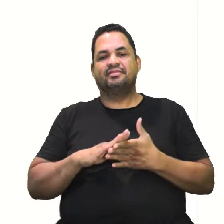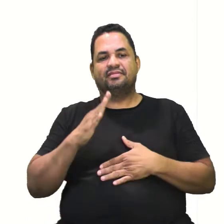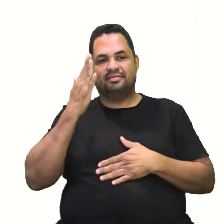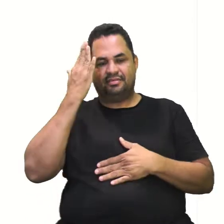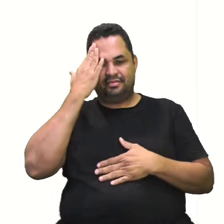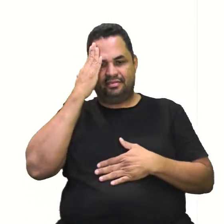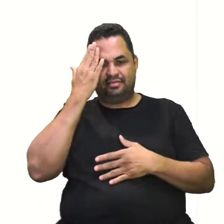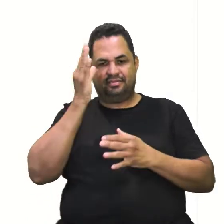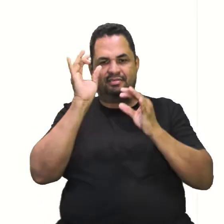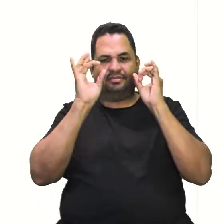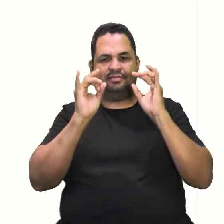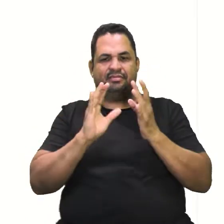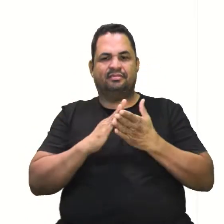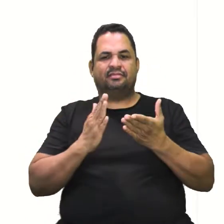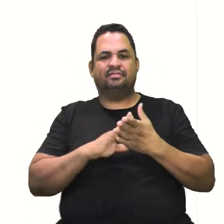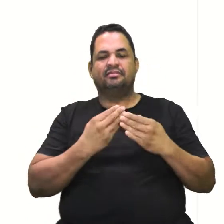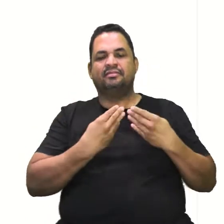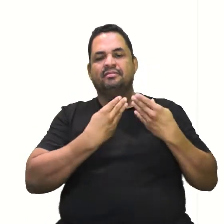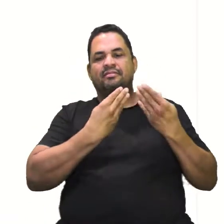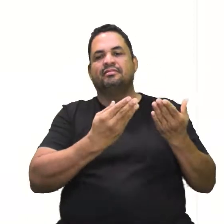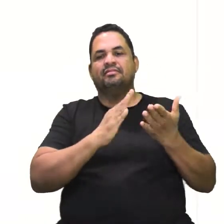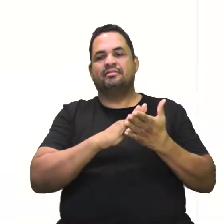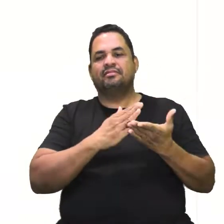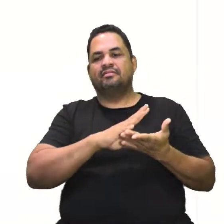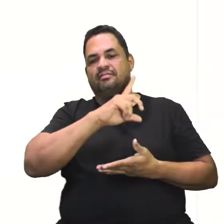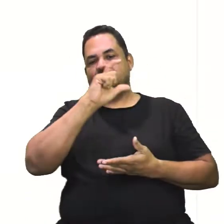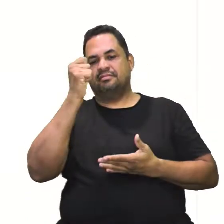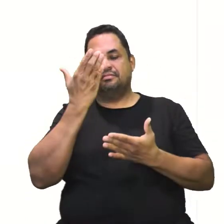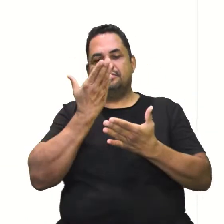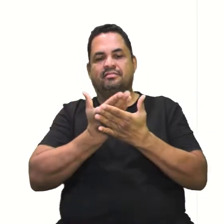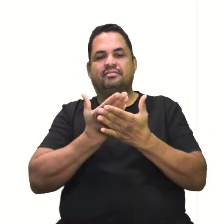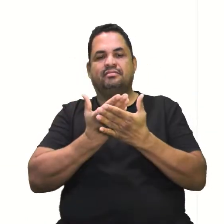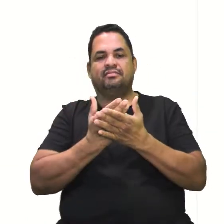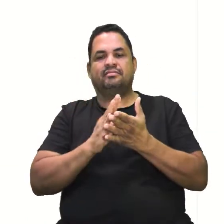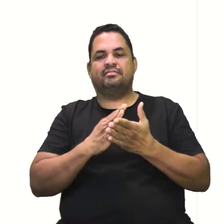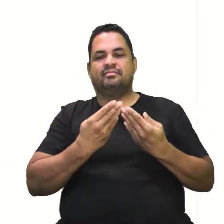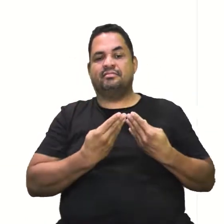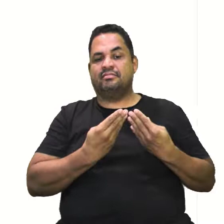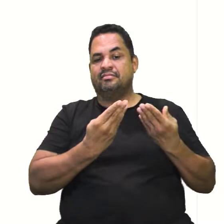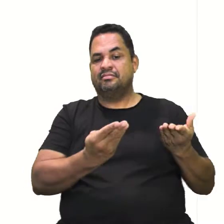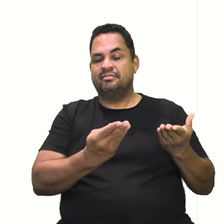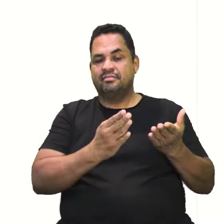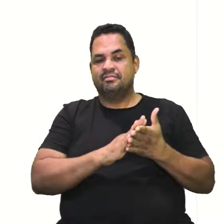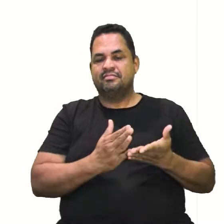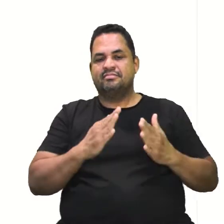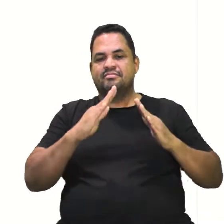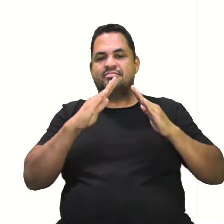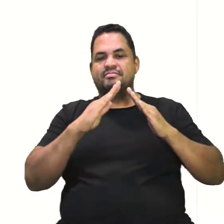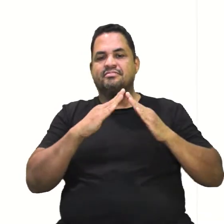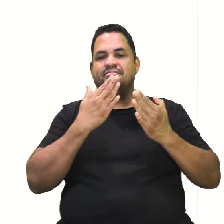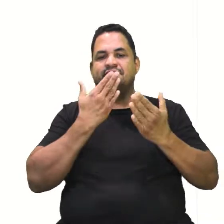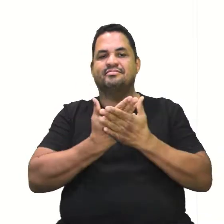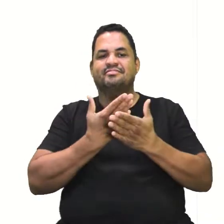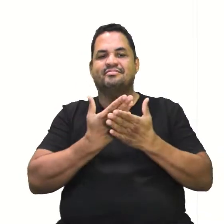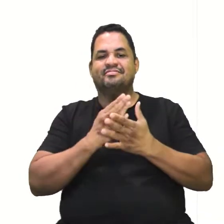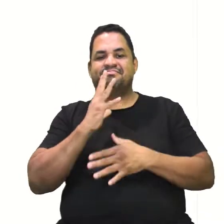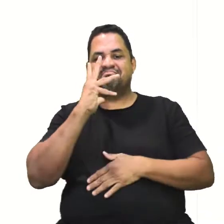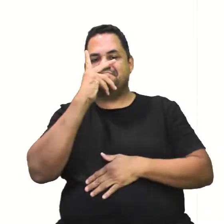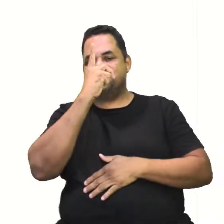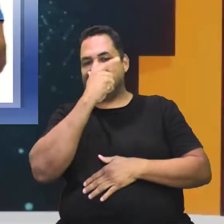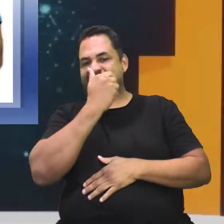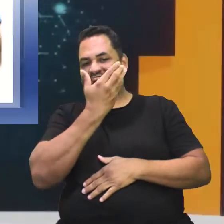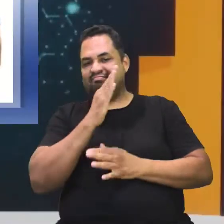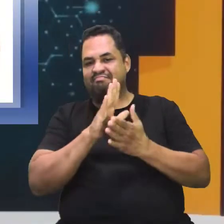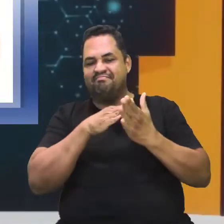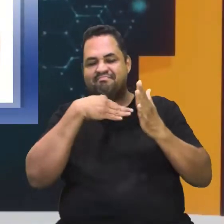os detalhes. Vamos lá agora, o oferecimento do dia, e a aula de hoje é oferecida para uma escola muito